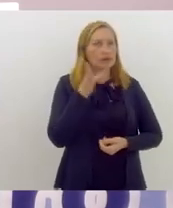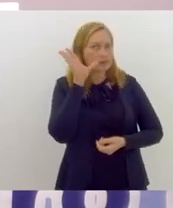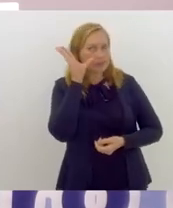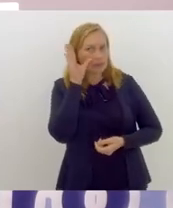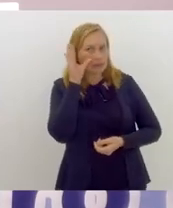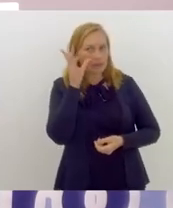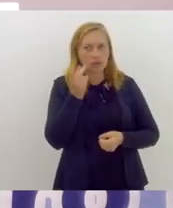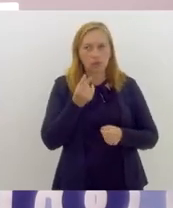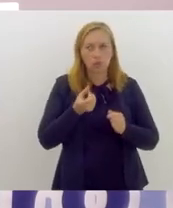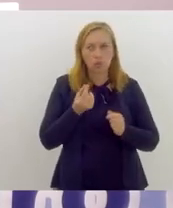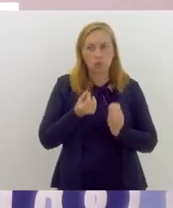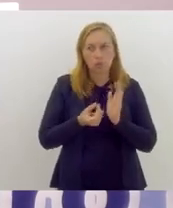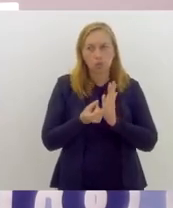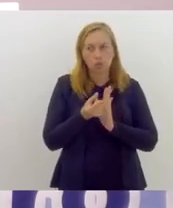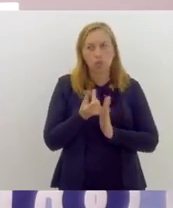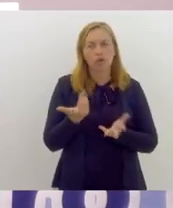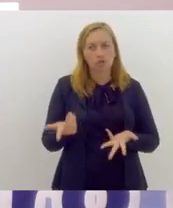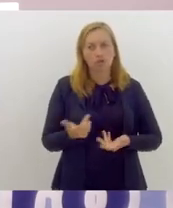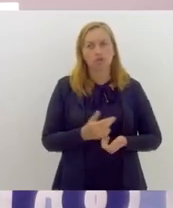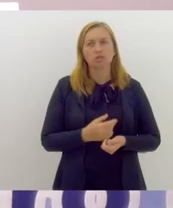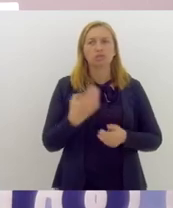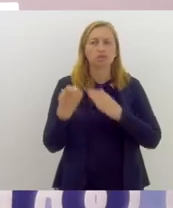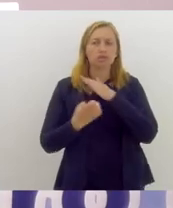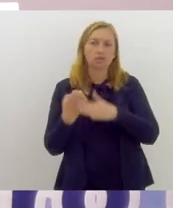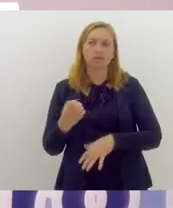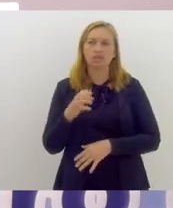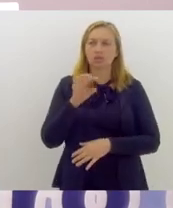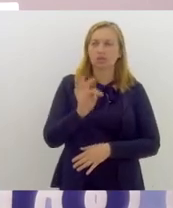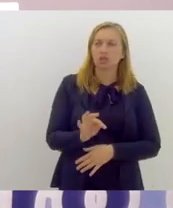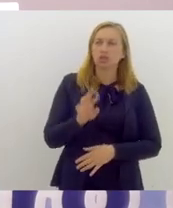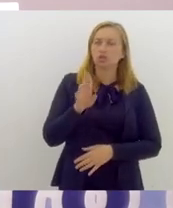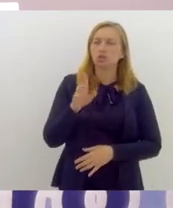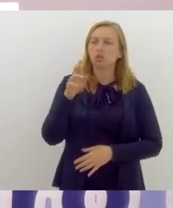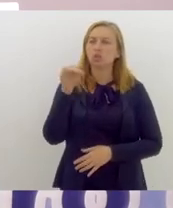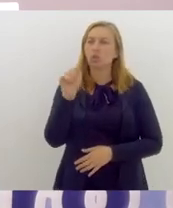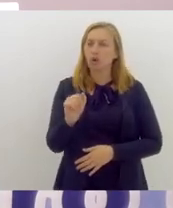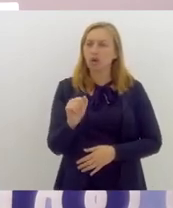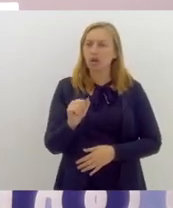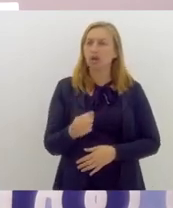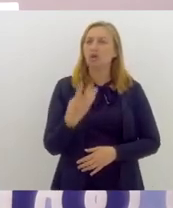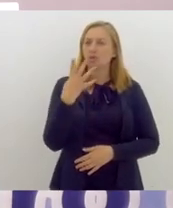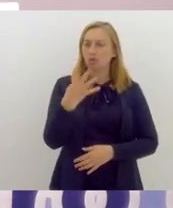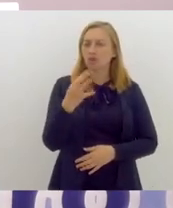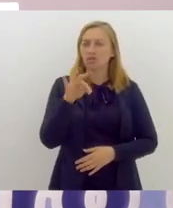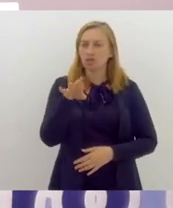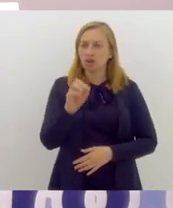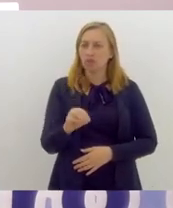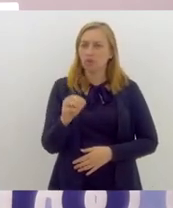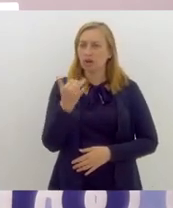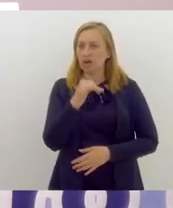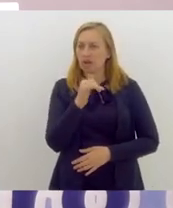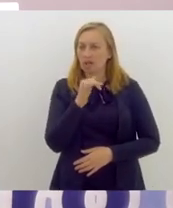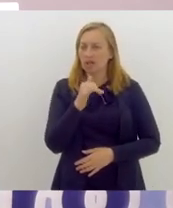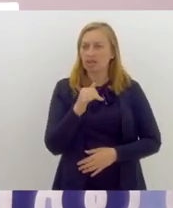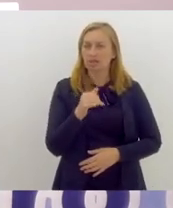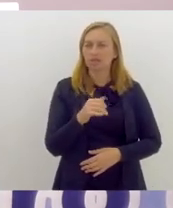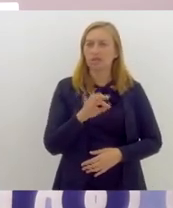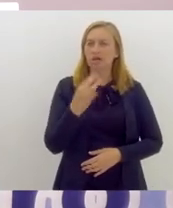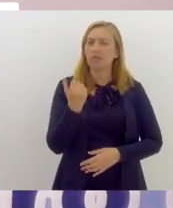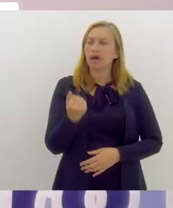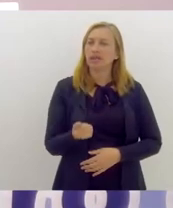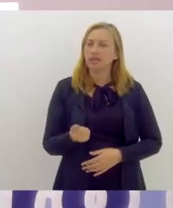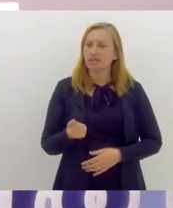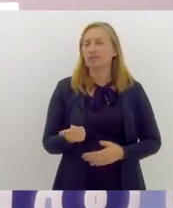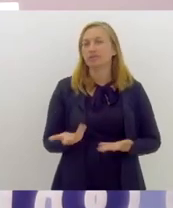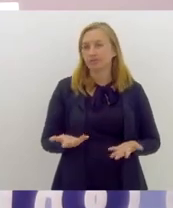financeiro no caso dessa empresa Turca de instalar quatro termelétricas no espelho d'água de Sepetiba se